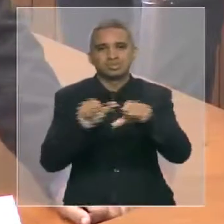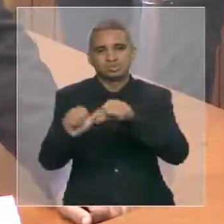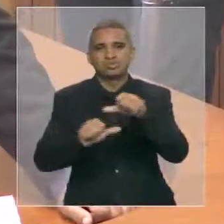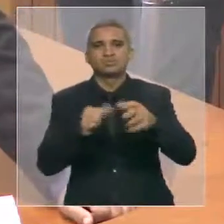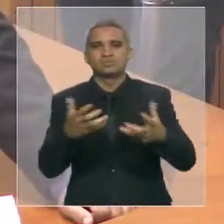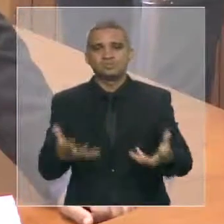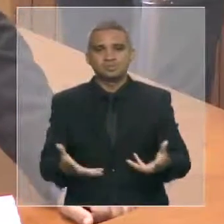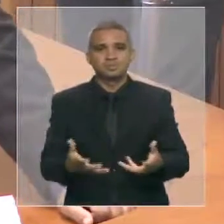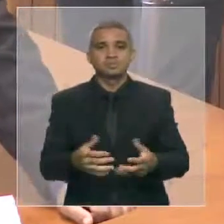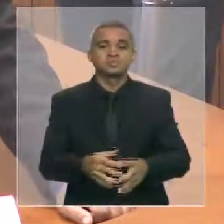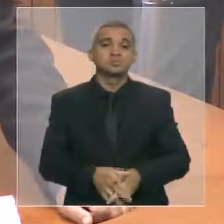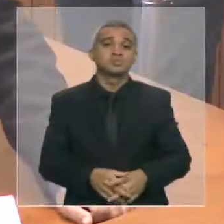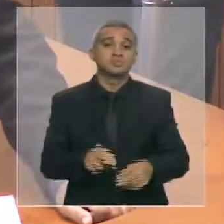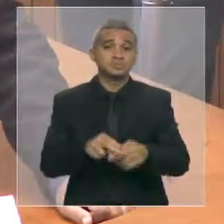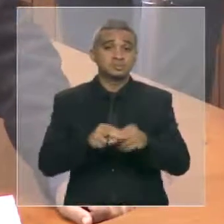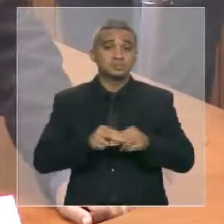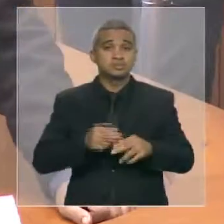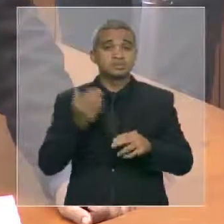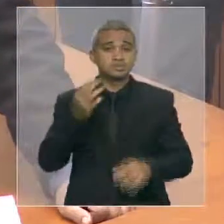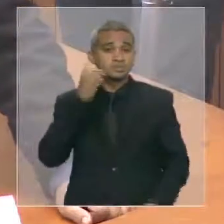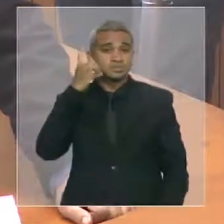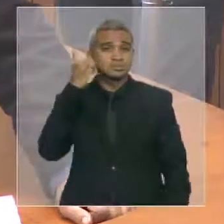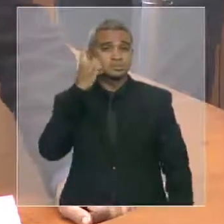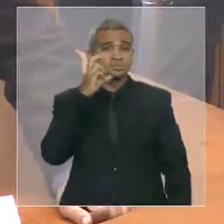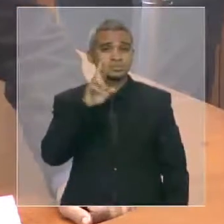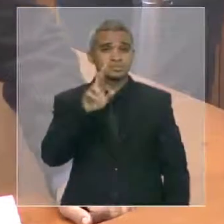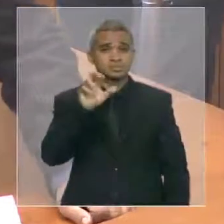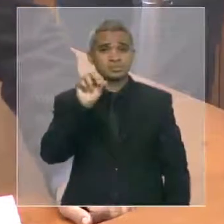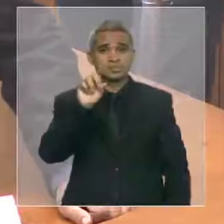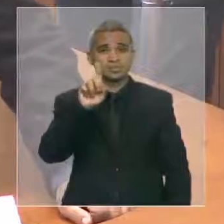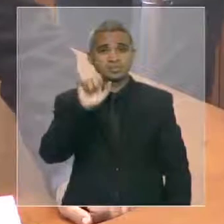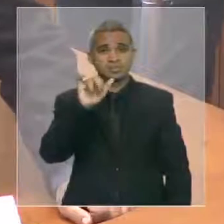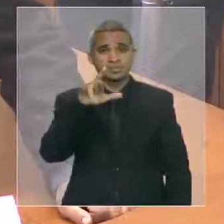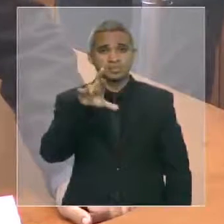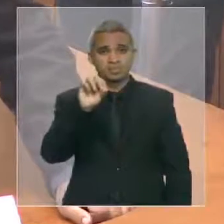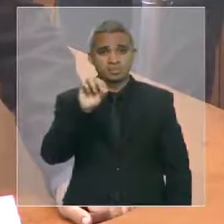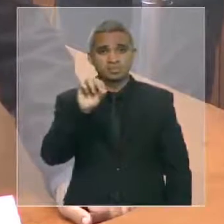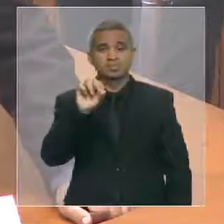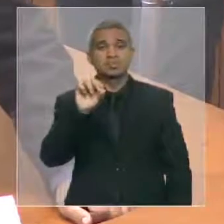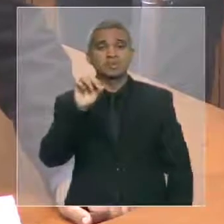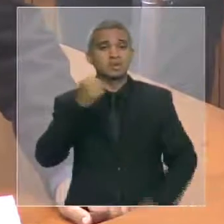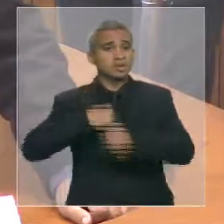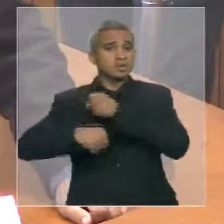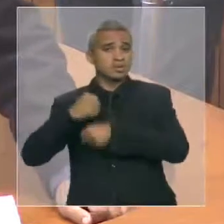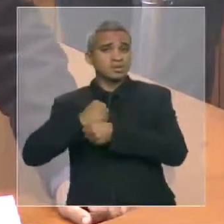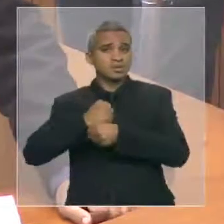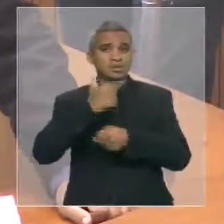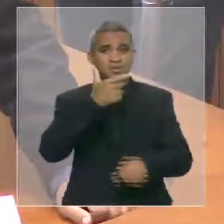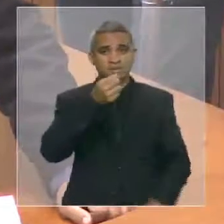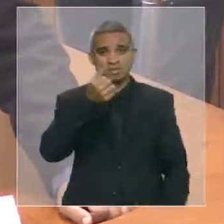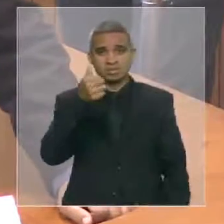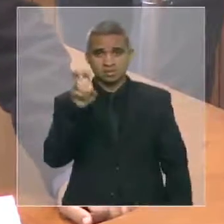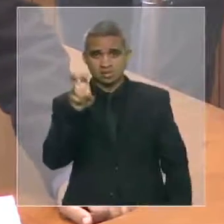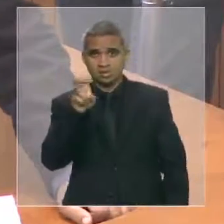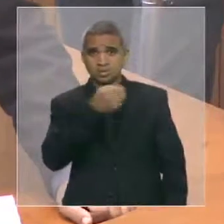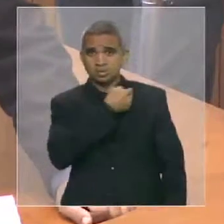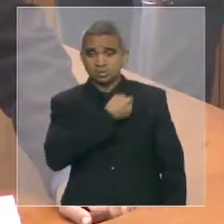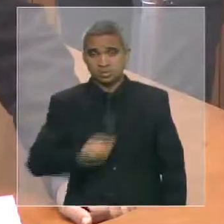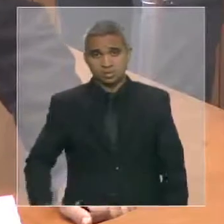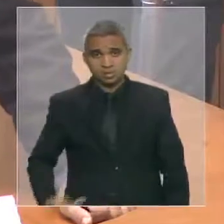Isso porque, deputado Rogério Cafeteira, ainda no ano passado, em 2015, o governador Flávio